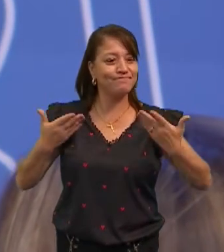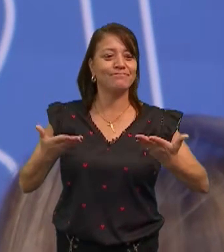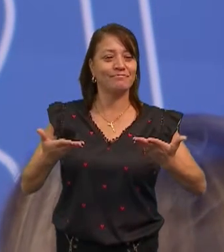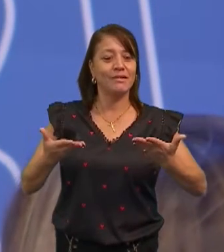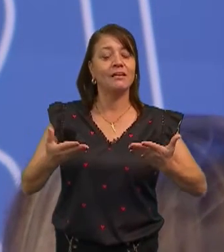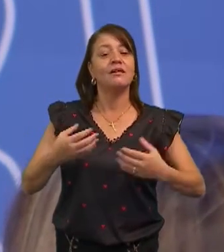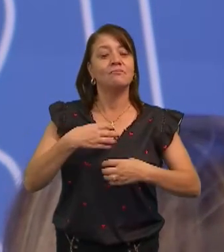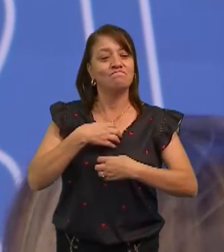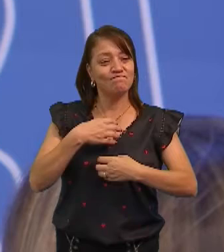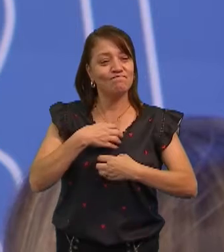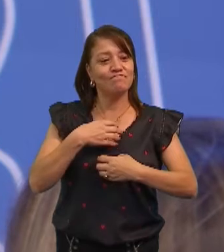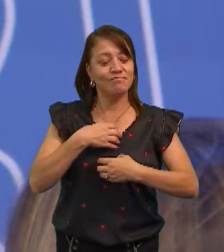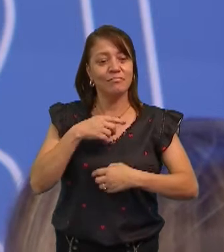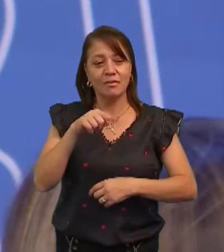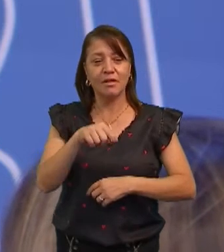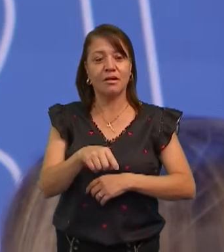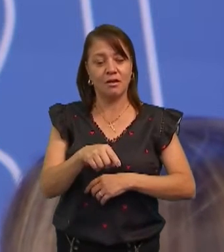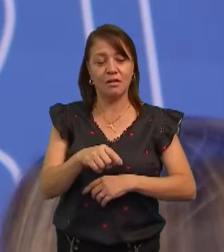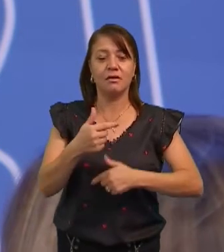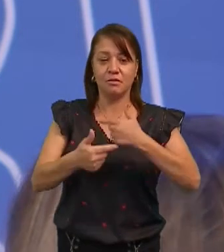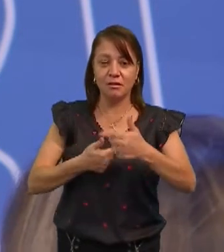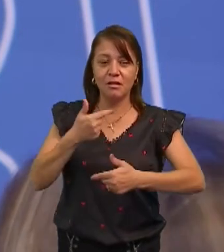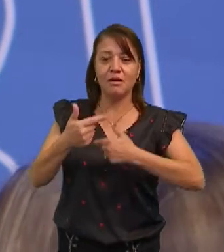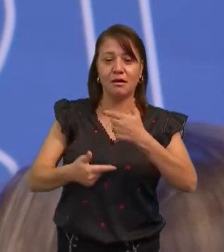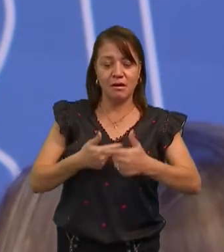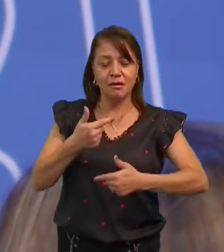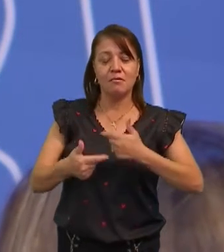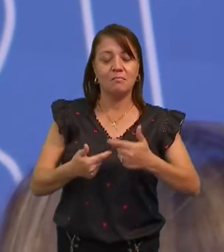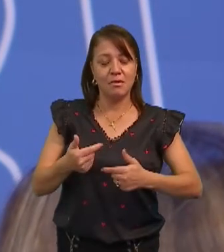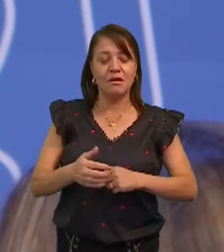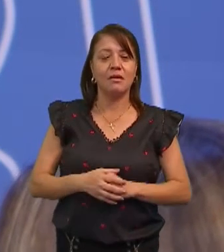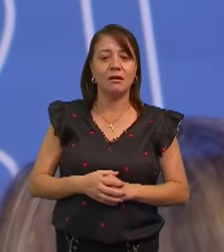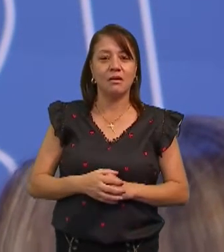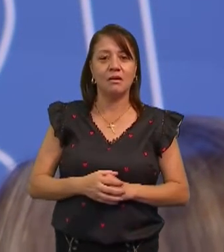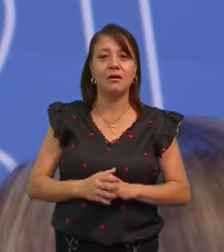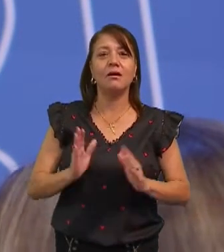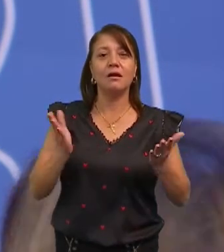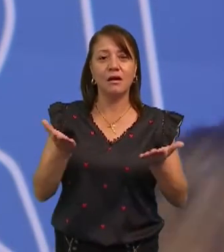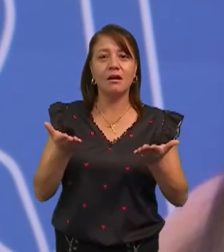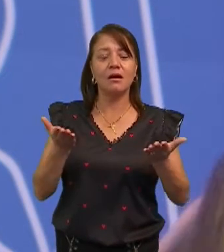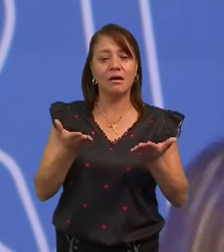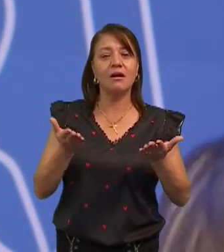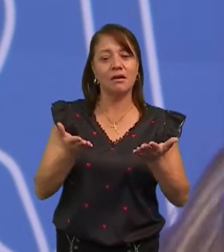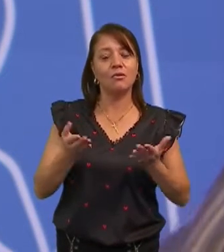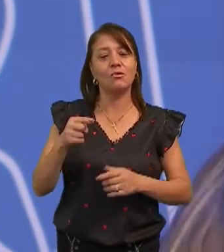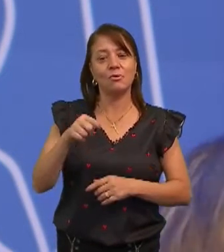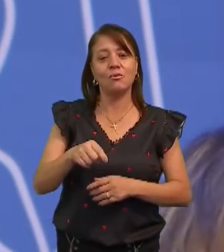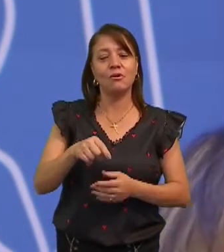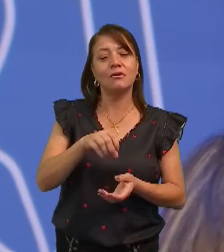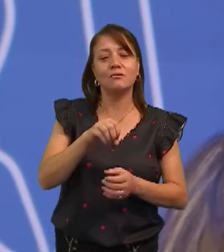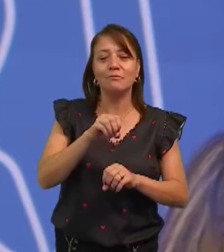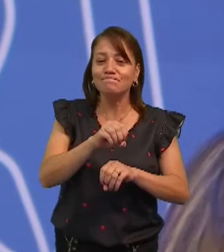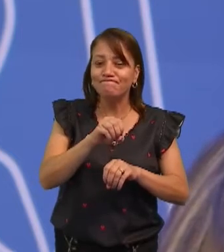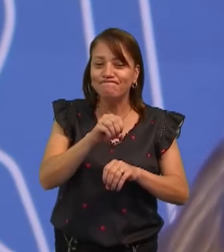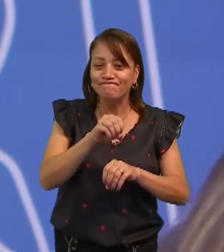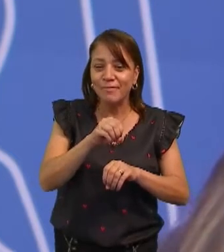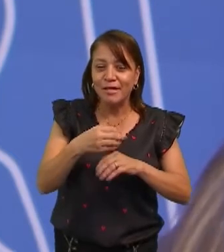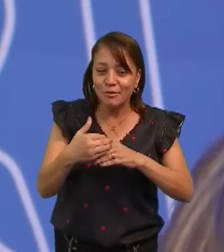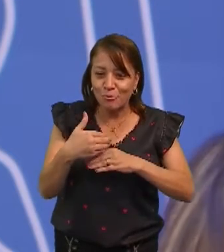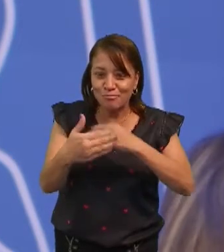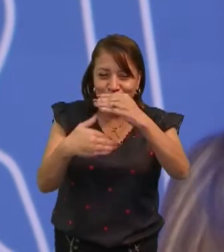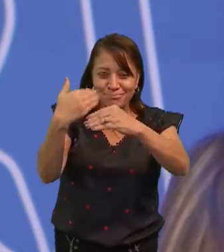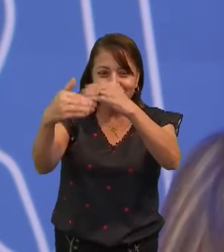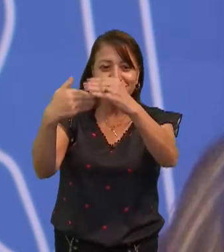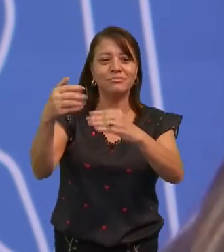gente ter ali eh de uma certa forma trabalhado muito ter regado né aquela primeira semente ali para que hoje pudesse est